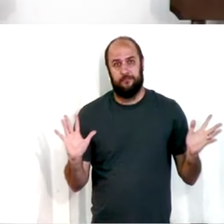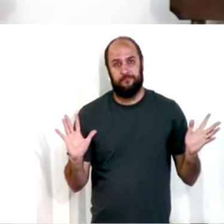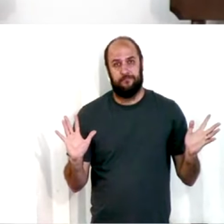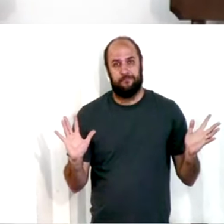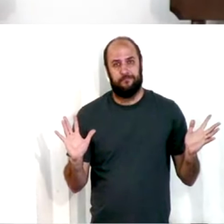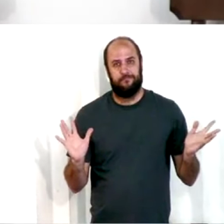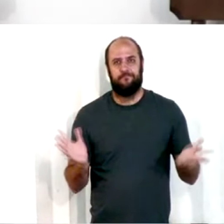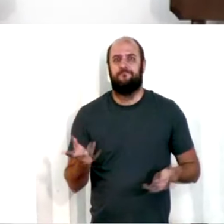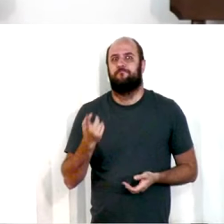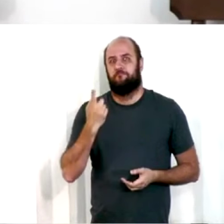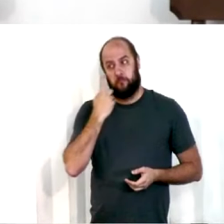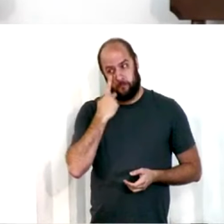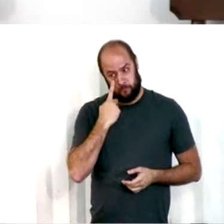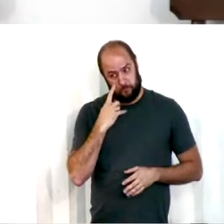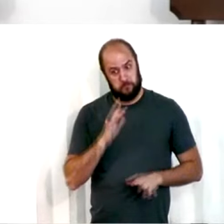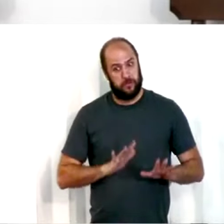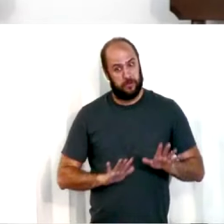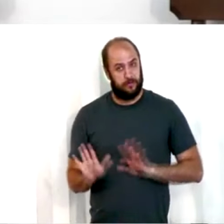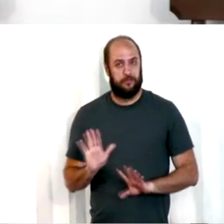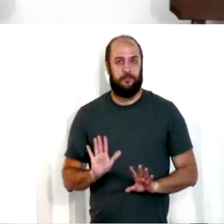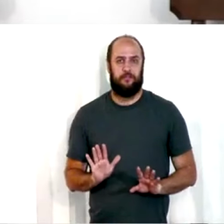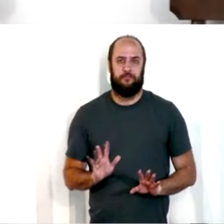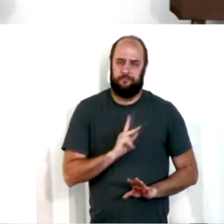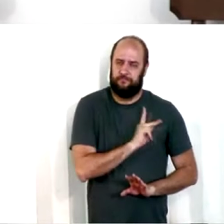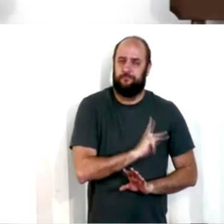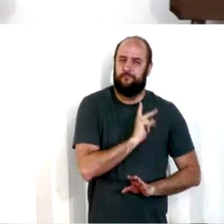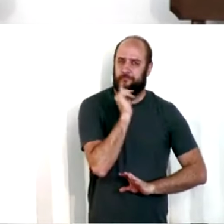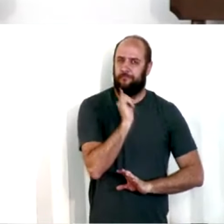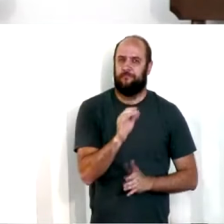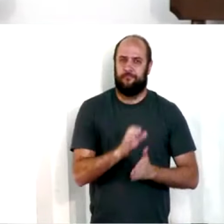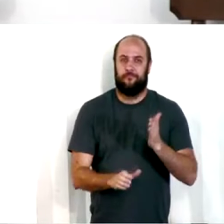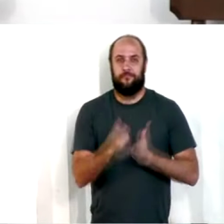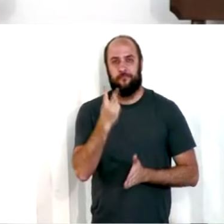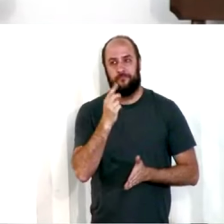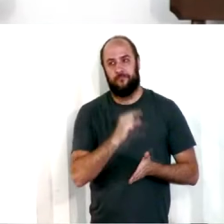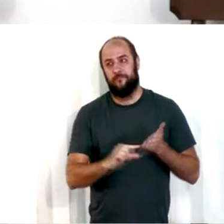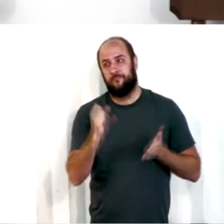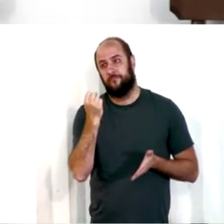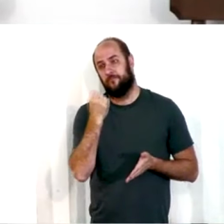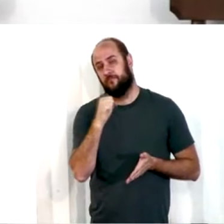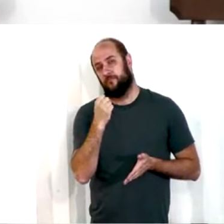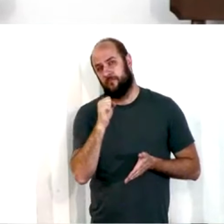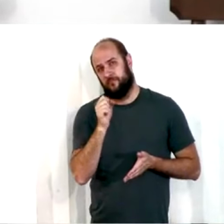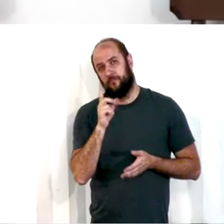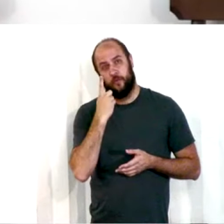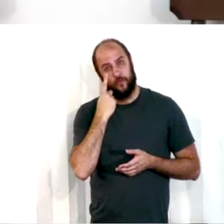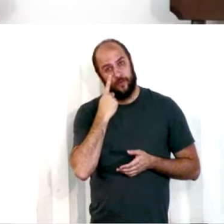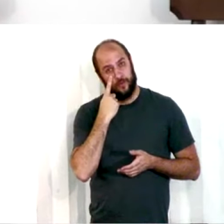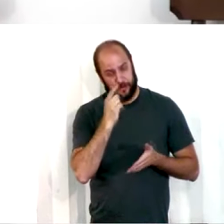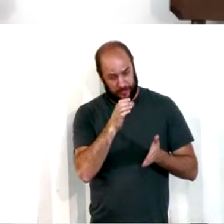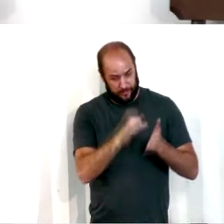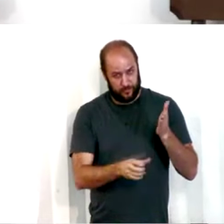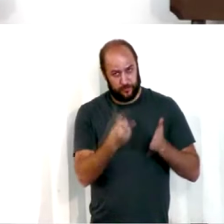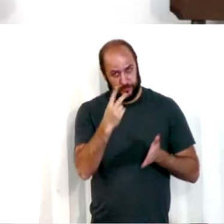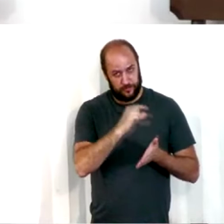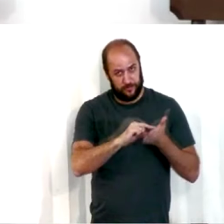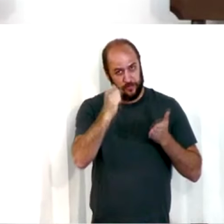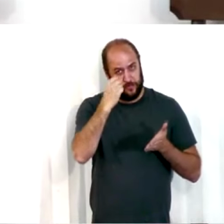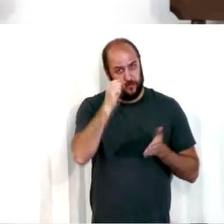coisas são muito perigosas. Por isso que o apóstolo Paulo fala no capítulo 2, verso 8, veja comigo, capítulo 2, verso 8,